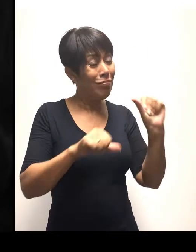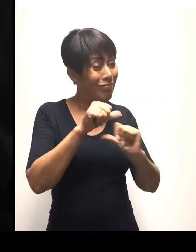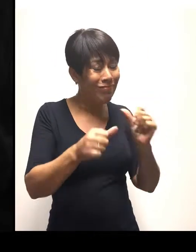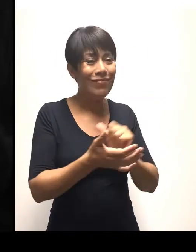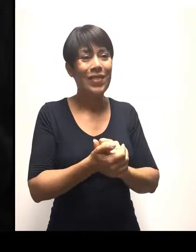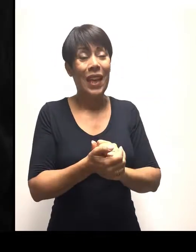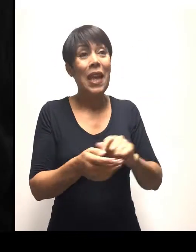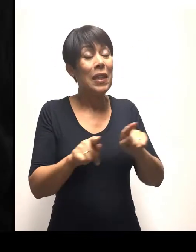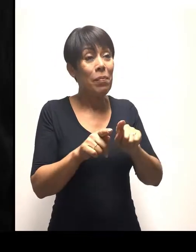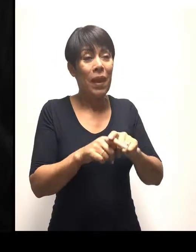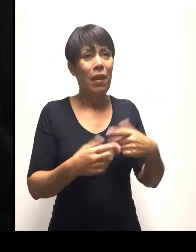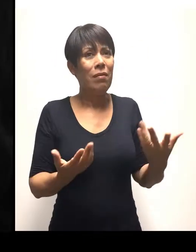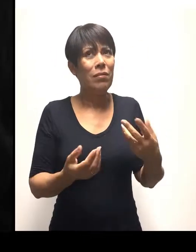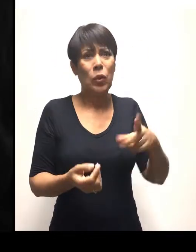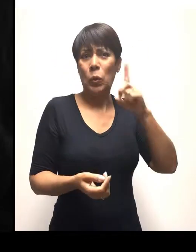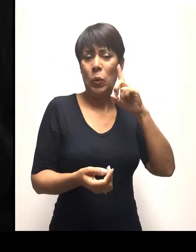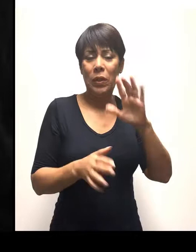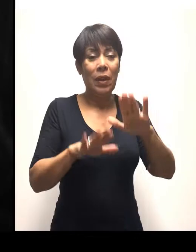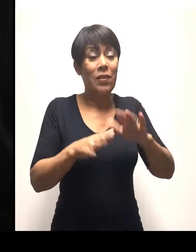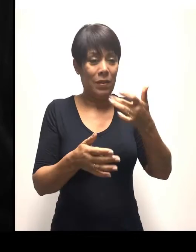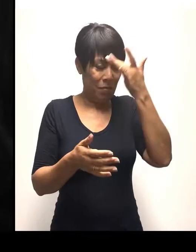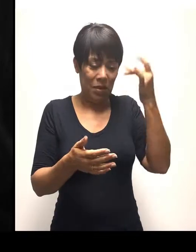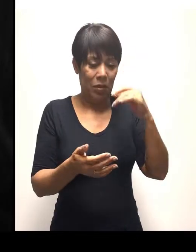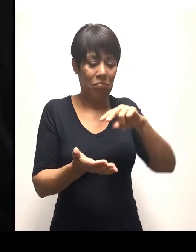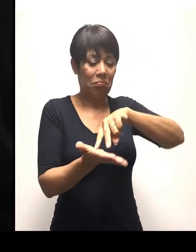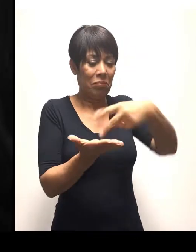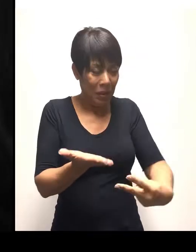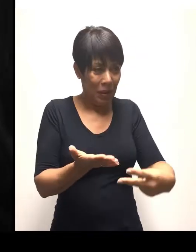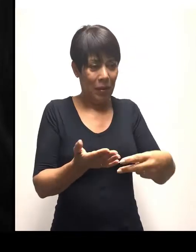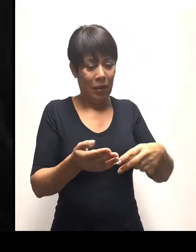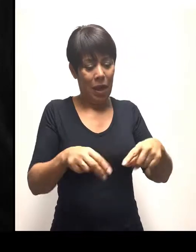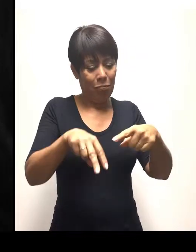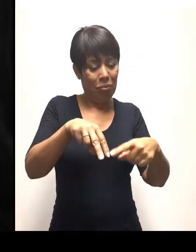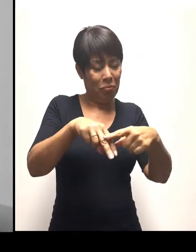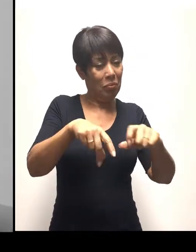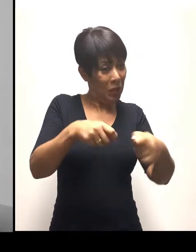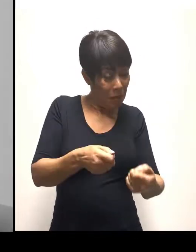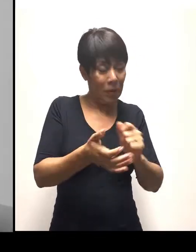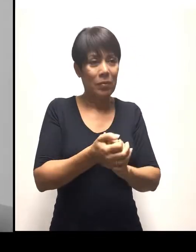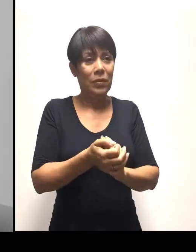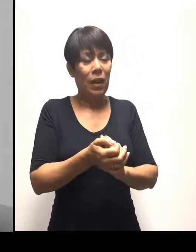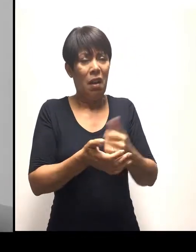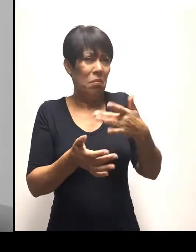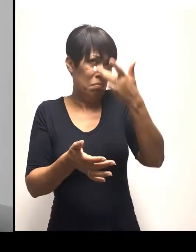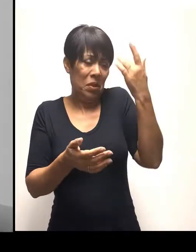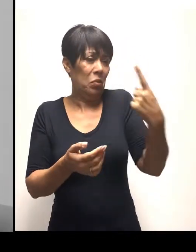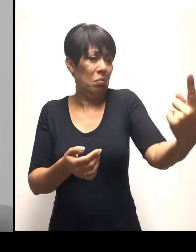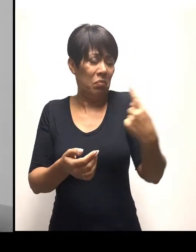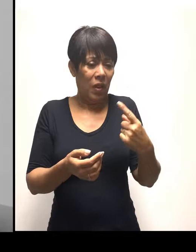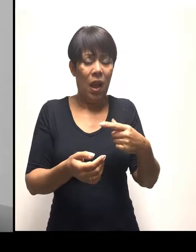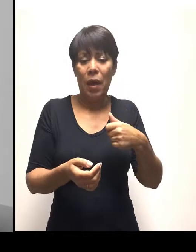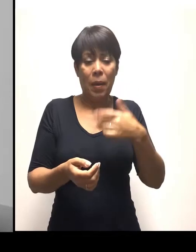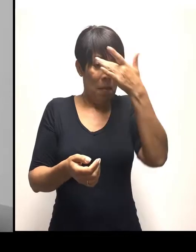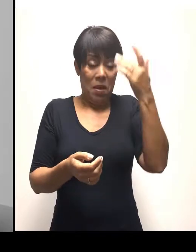do cotidiano, por exemplo, se uma pessoa cair, quebrava as pernas, esse fato me era relatado como uma pessoa